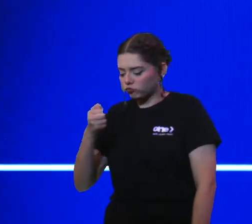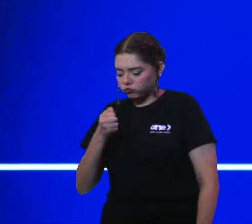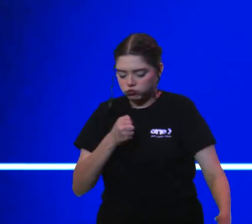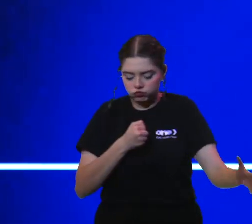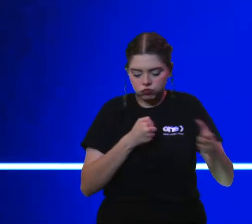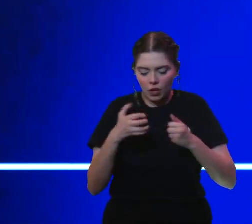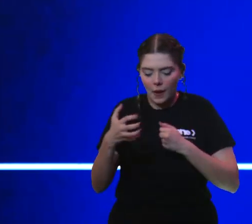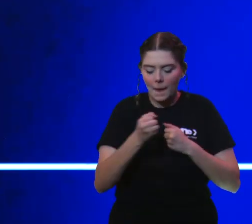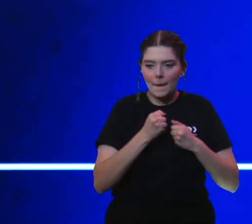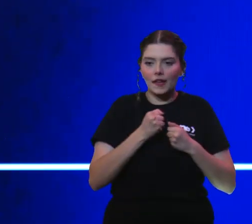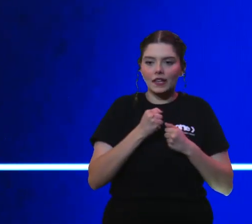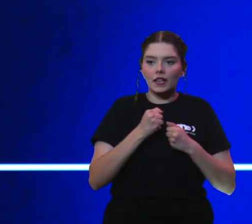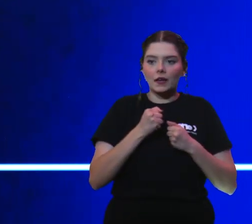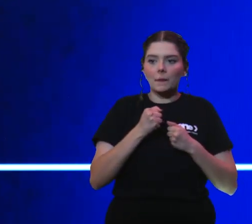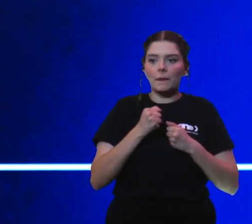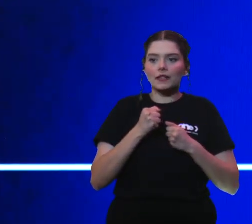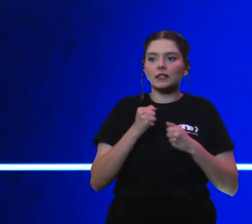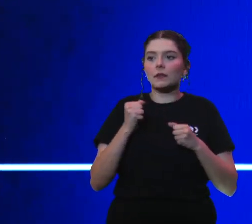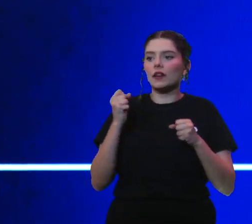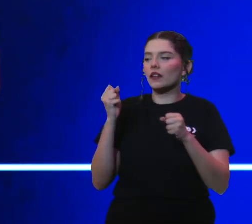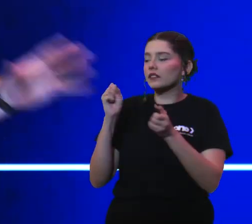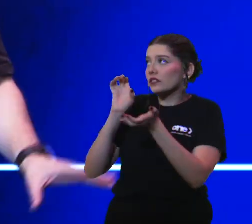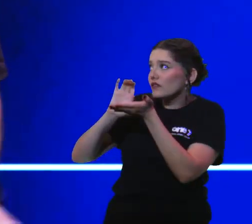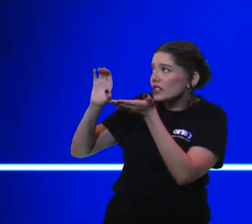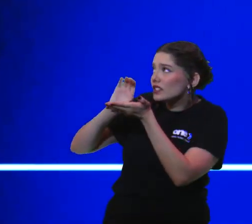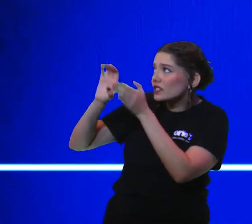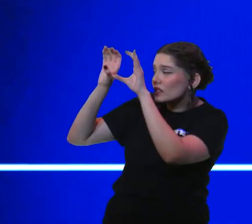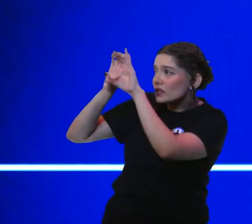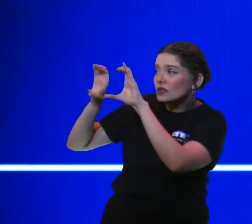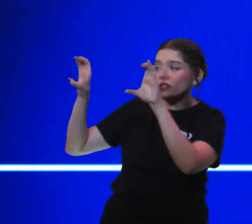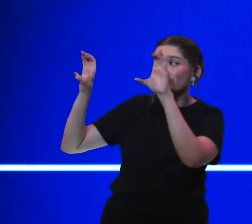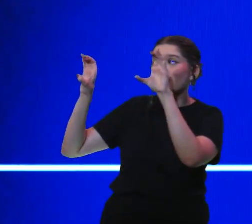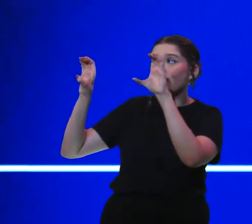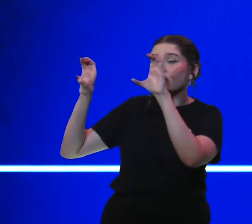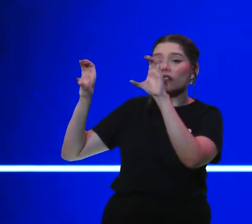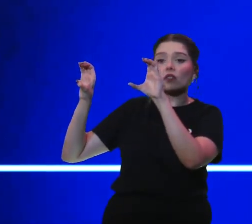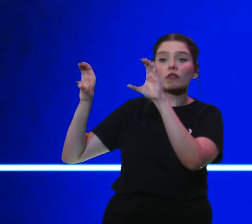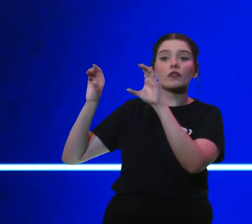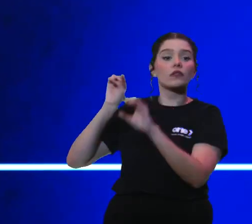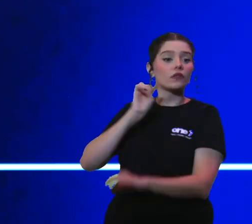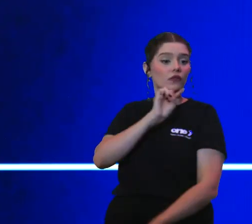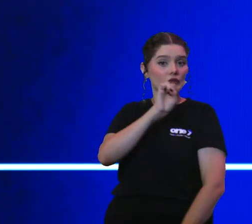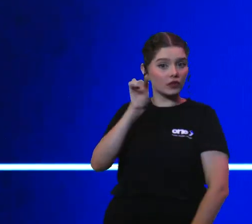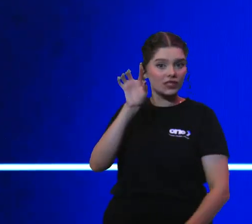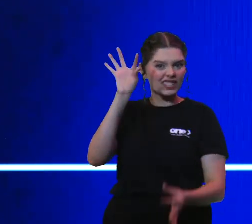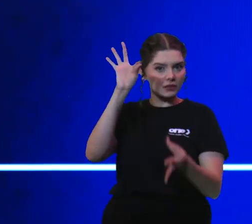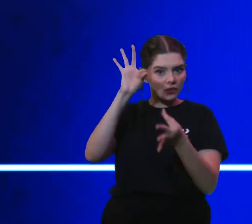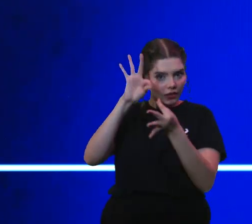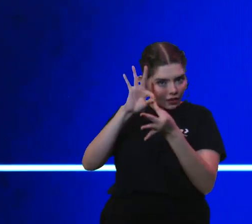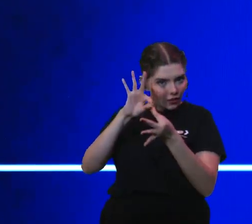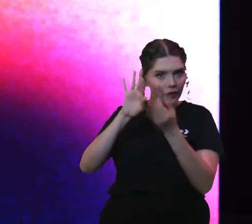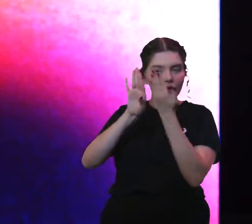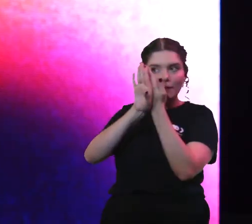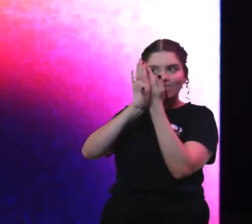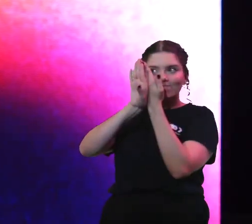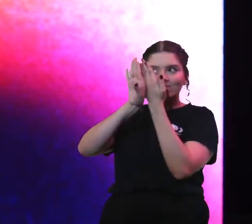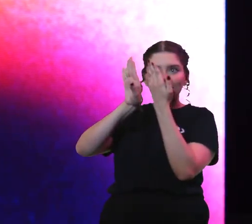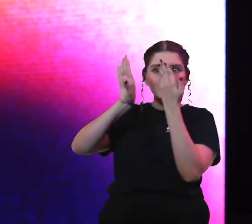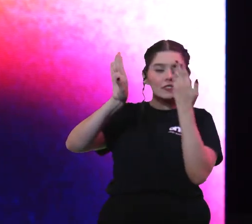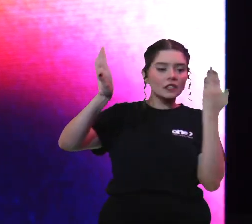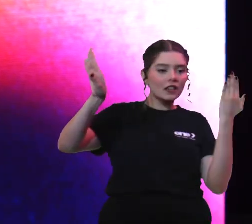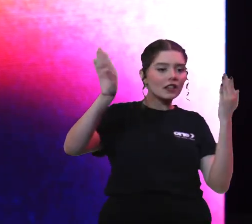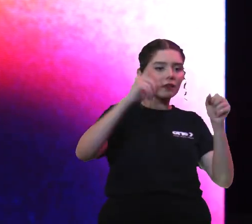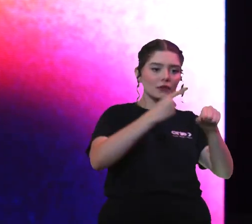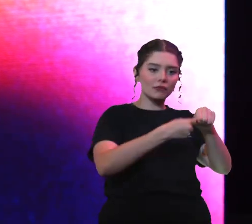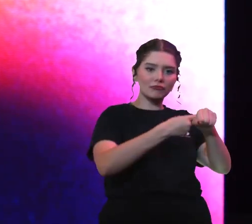mas para de investir em coisas eternas e investe apenas em coisas materiais, espiritualmente falando, você está perdendo tempo.